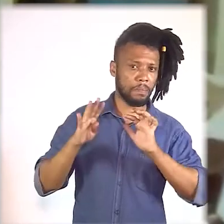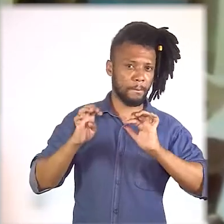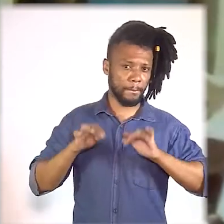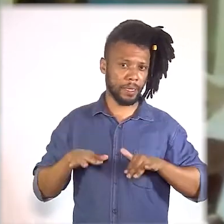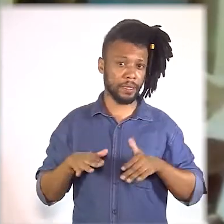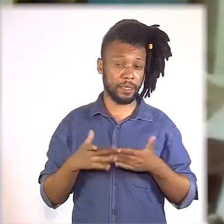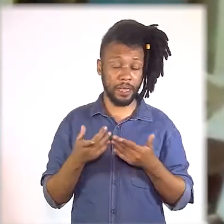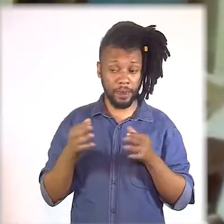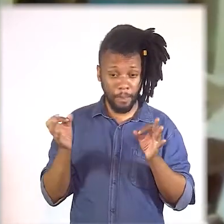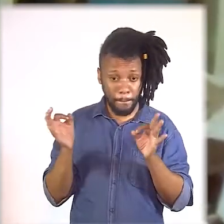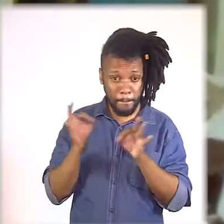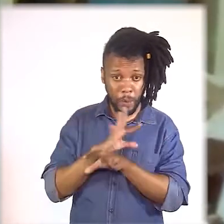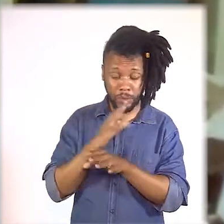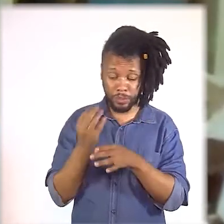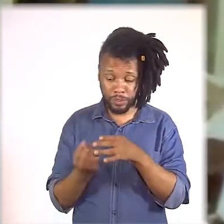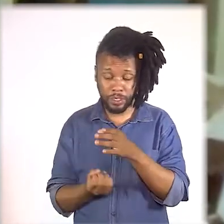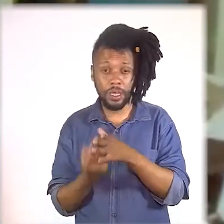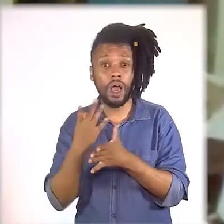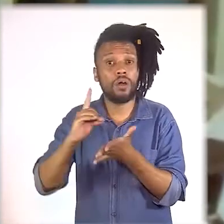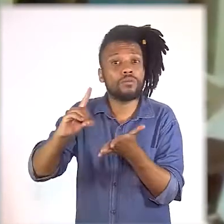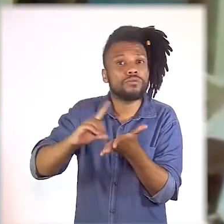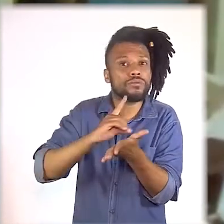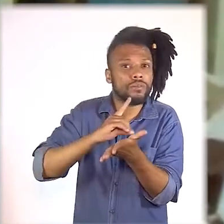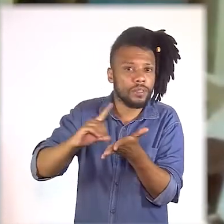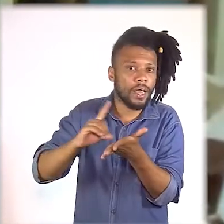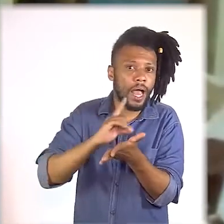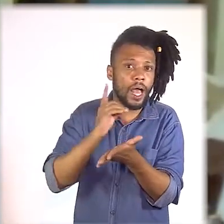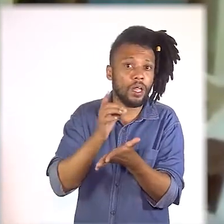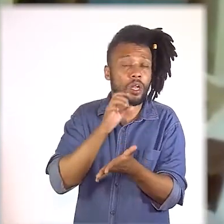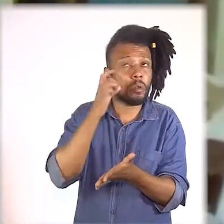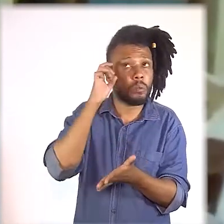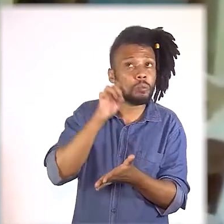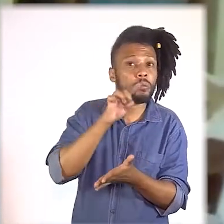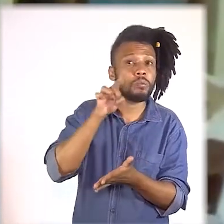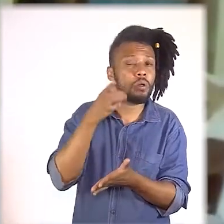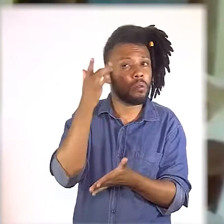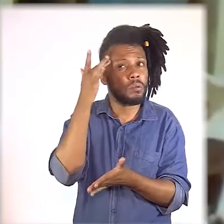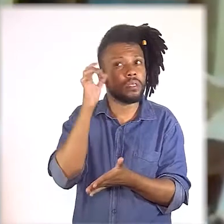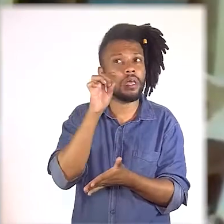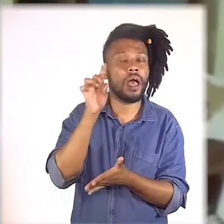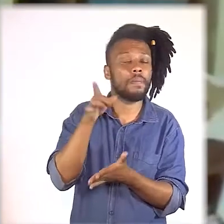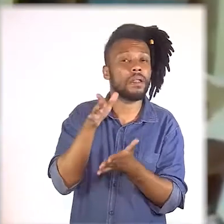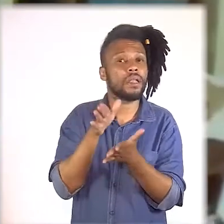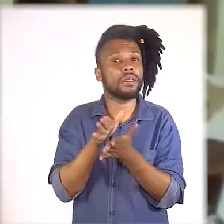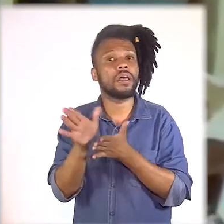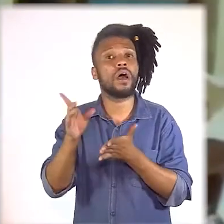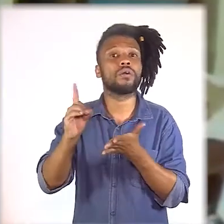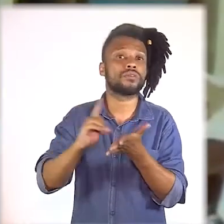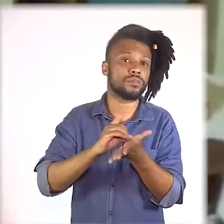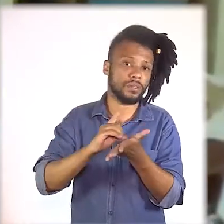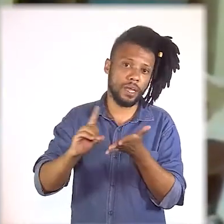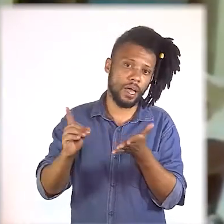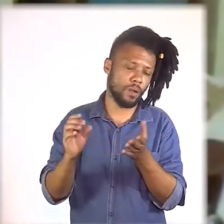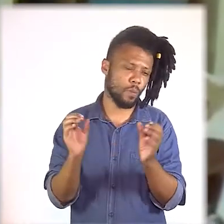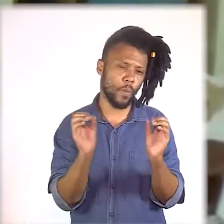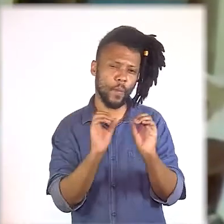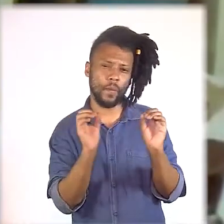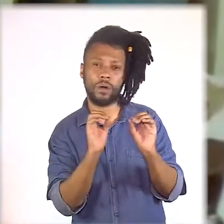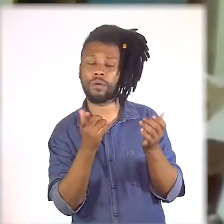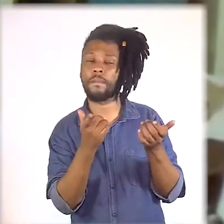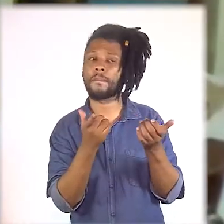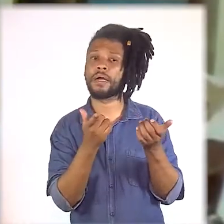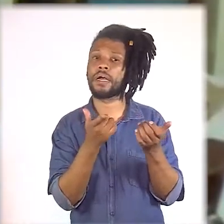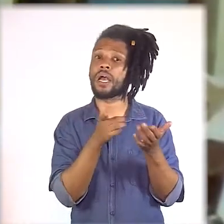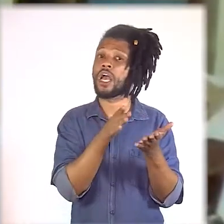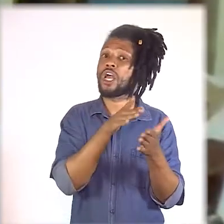E ele acabou de fazer um dicionário que ele não sabe como vai lançar, porque nenhuma editora hoje se arrisca a lançar um dicionário, mas é